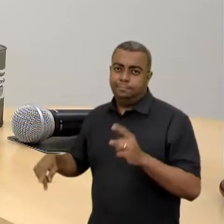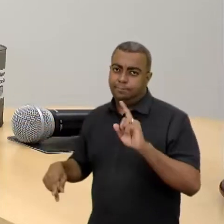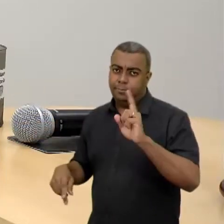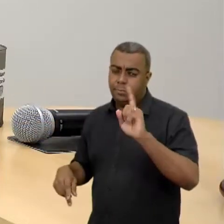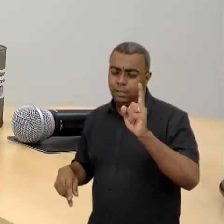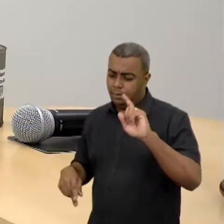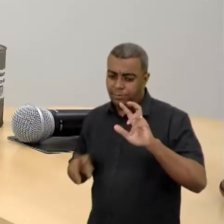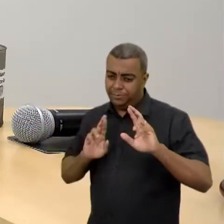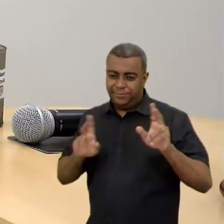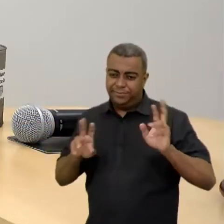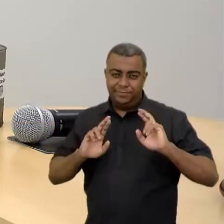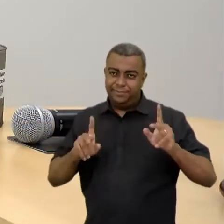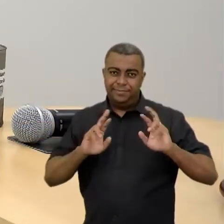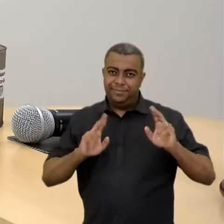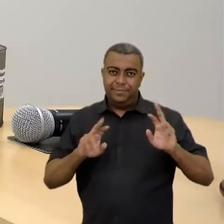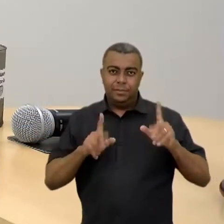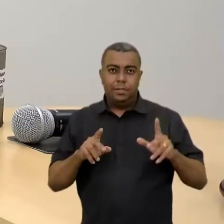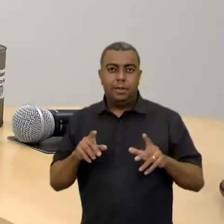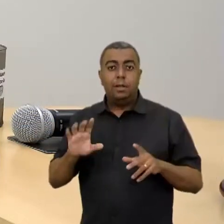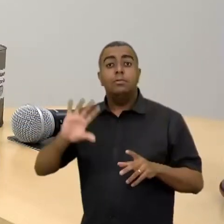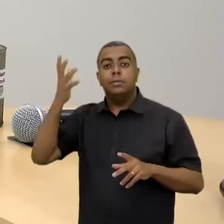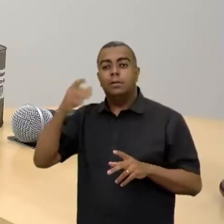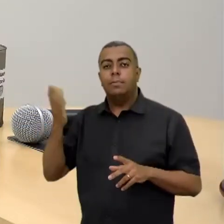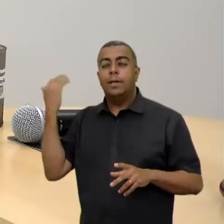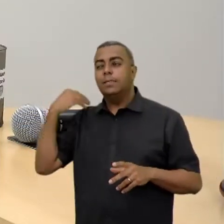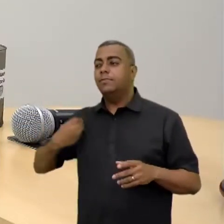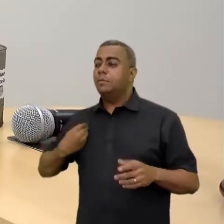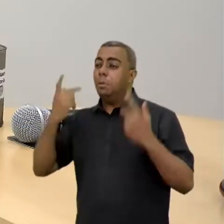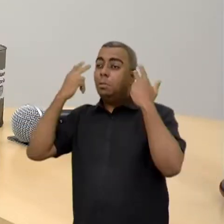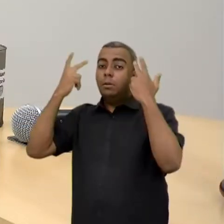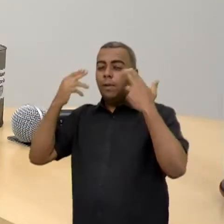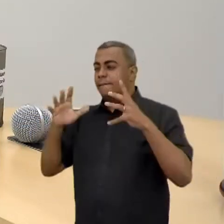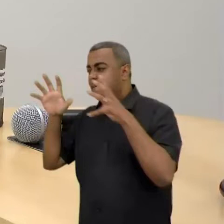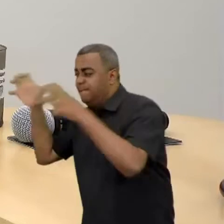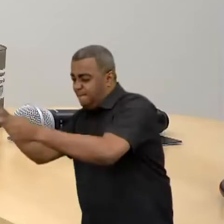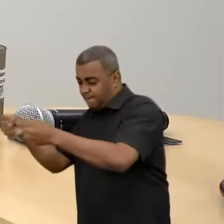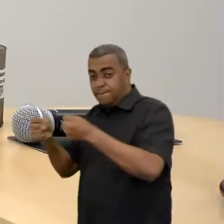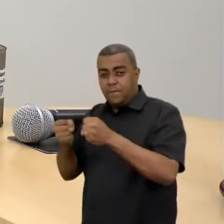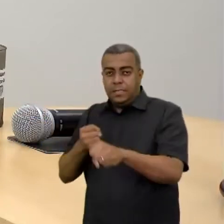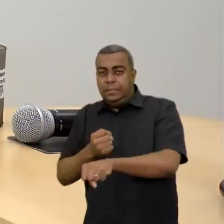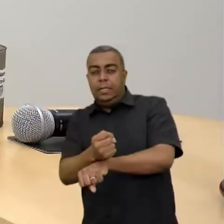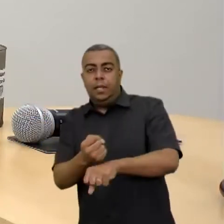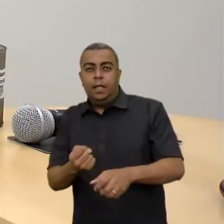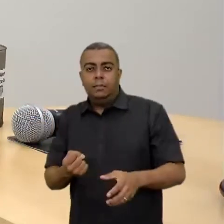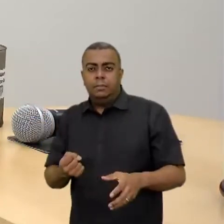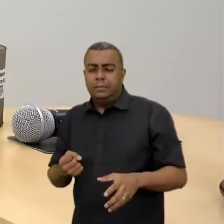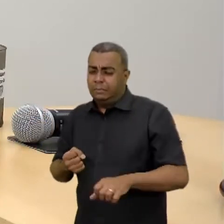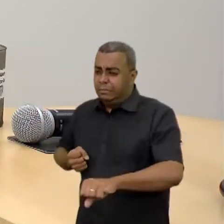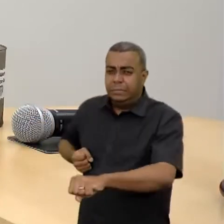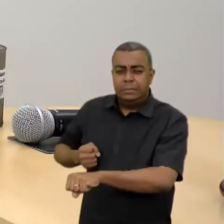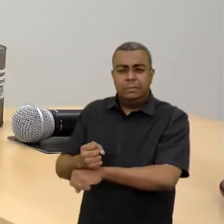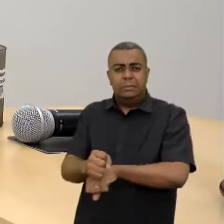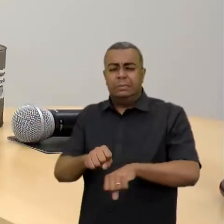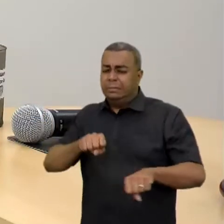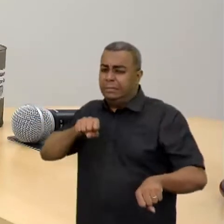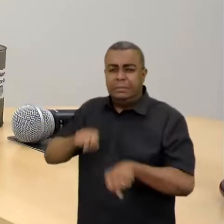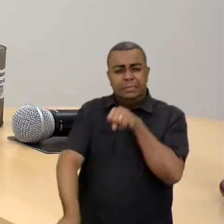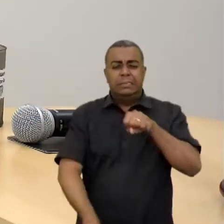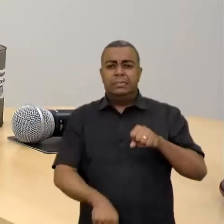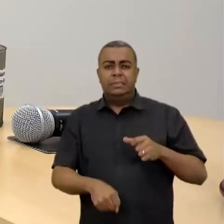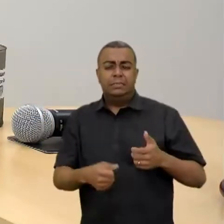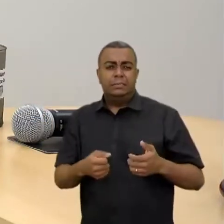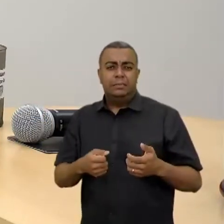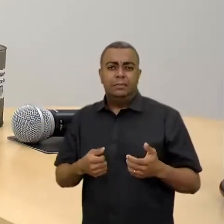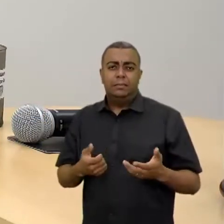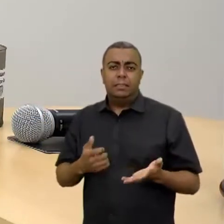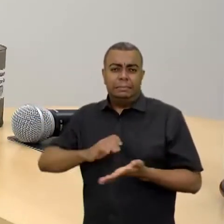foi, na verdade, né? As pessoas foram roubadas das suas terras, as pessoas foram sequestradas, foram violentadas, abusadas, exploradas. Então,